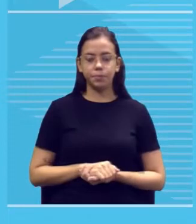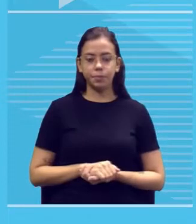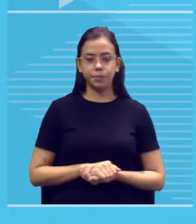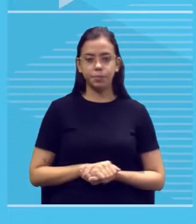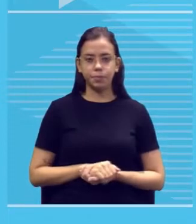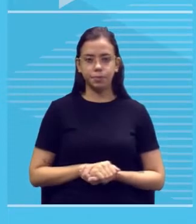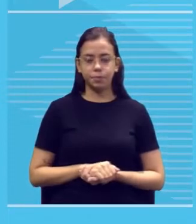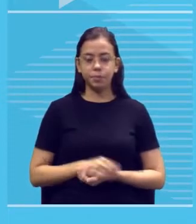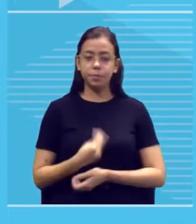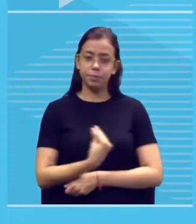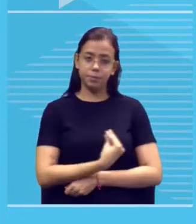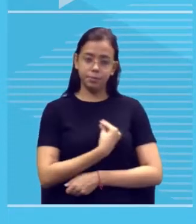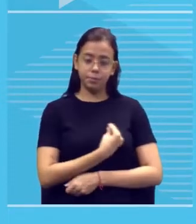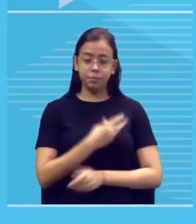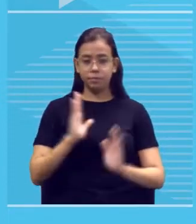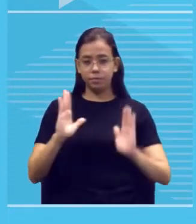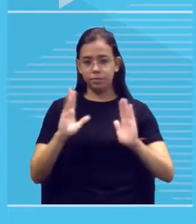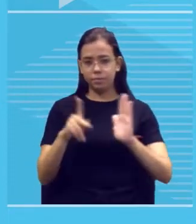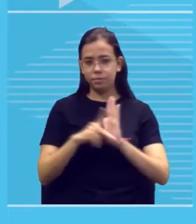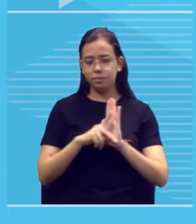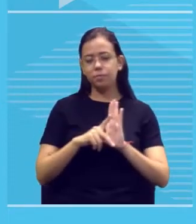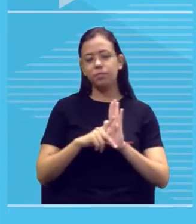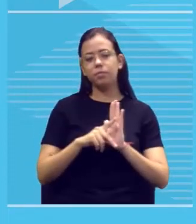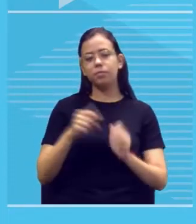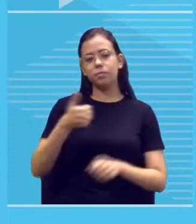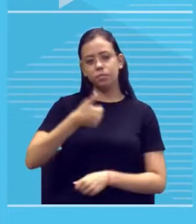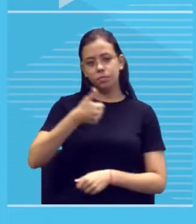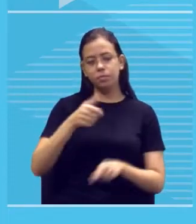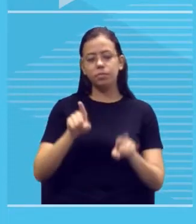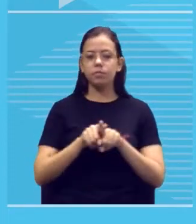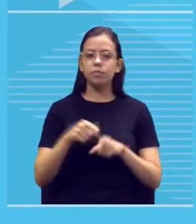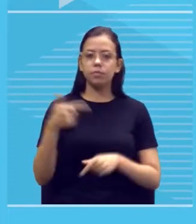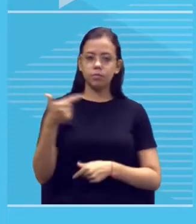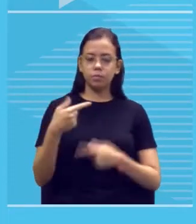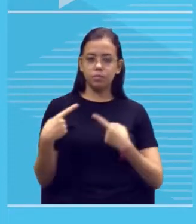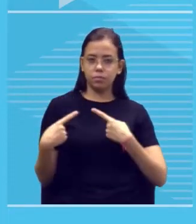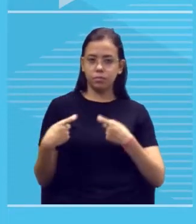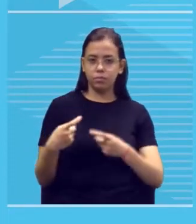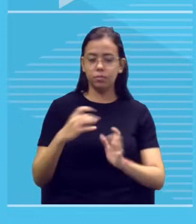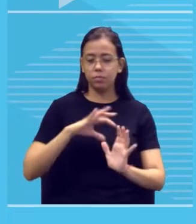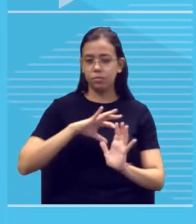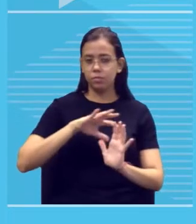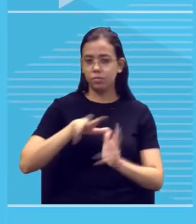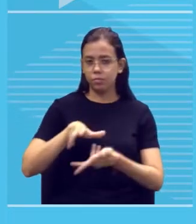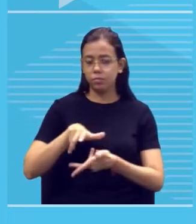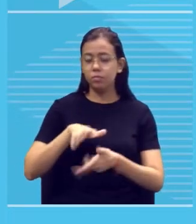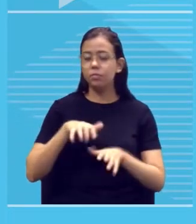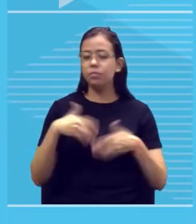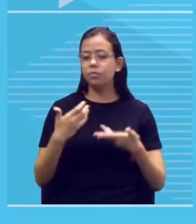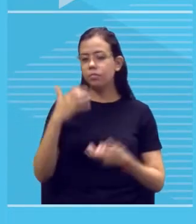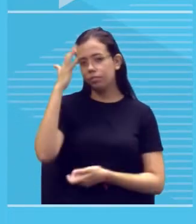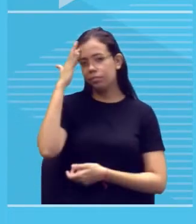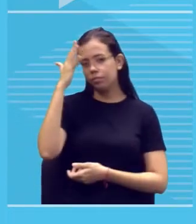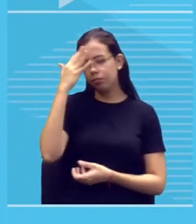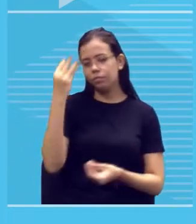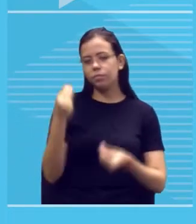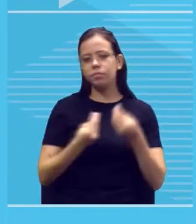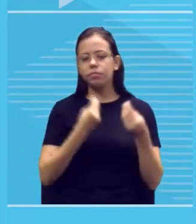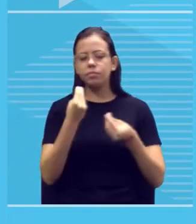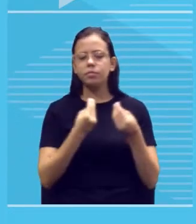Ele viveu durante a época da primeira e da segunda guerra mundial Imagina aí a situação de alguém